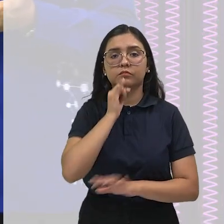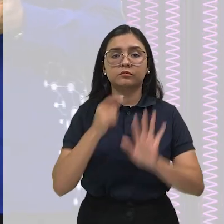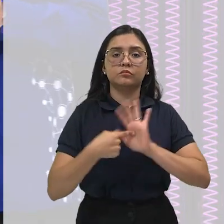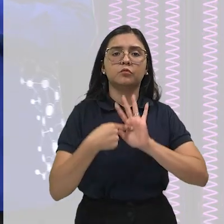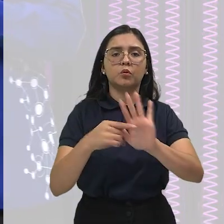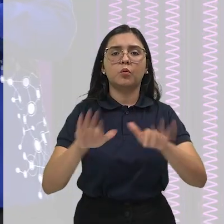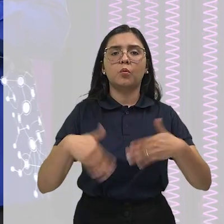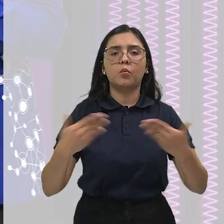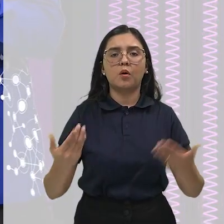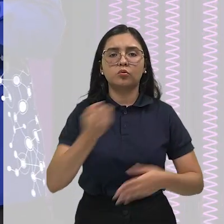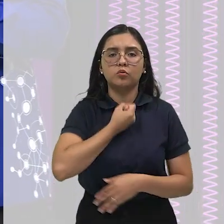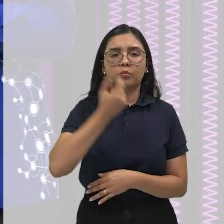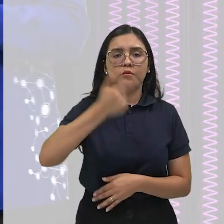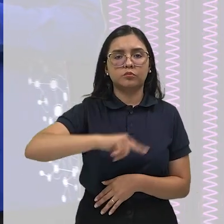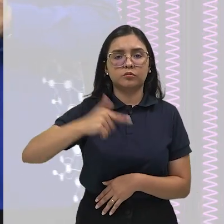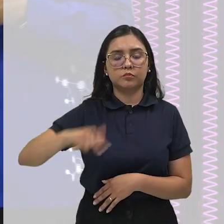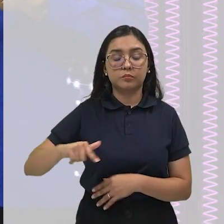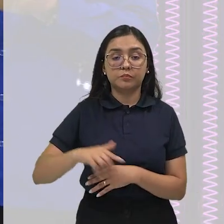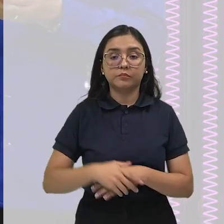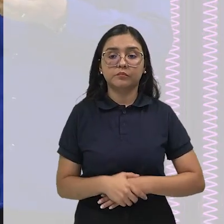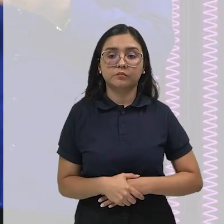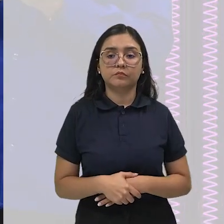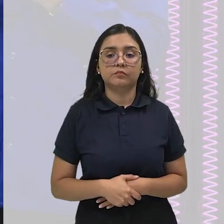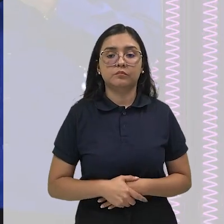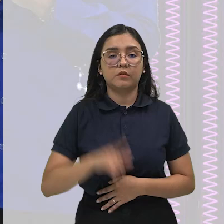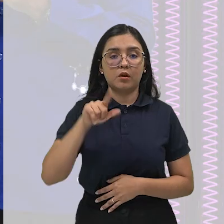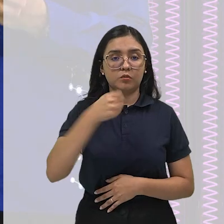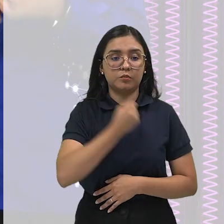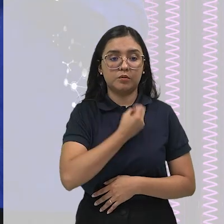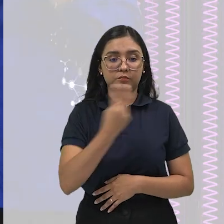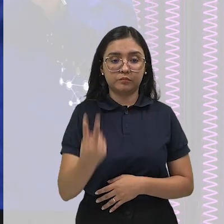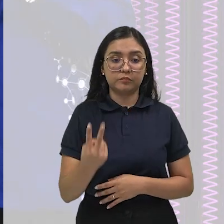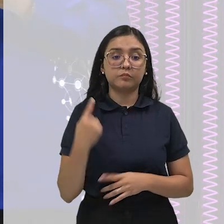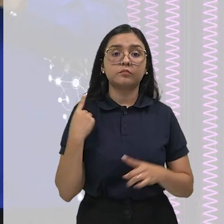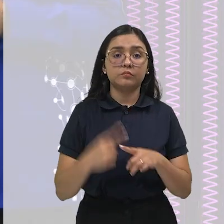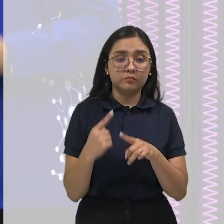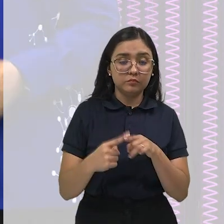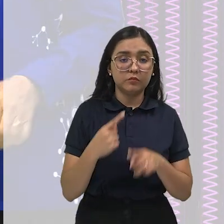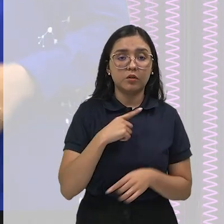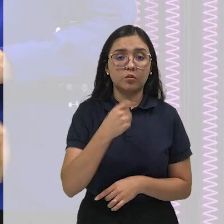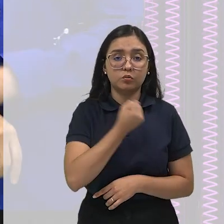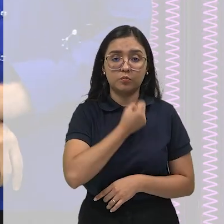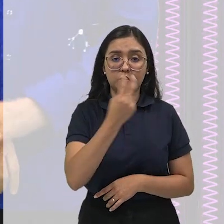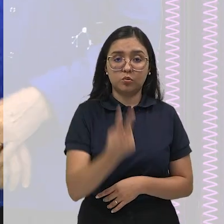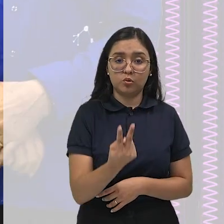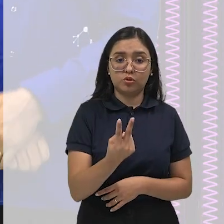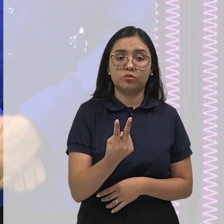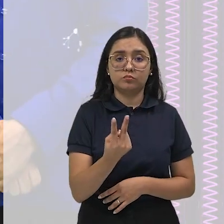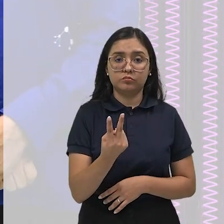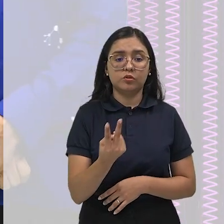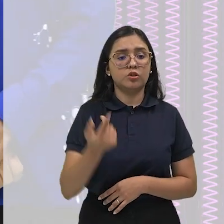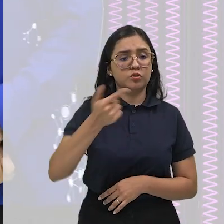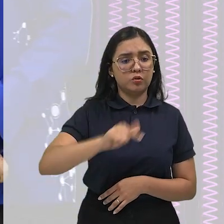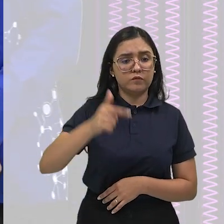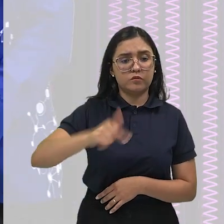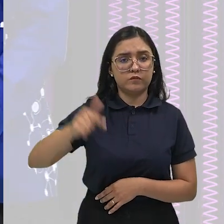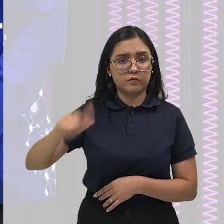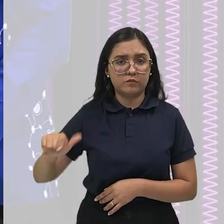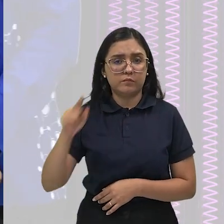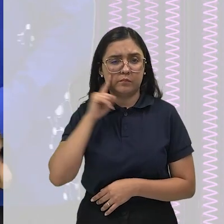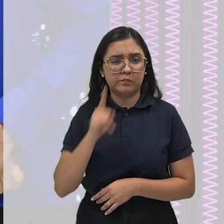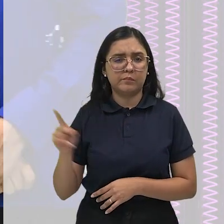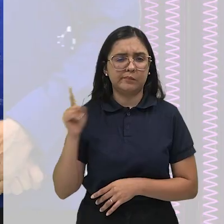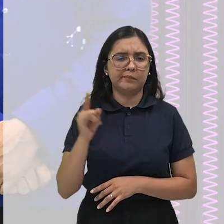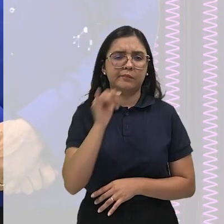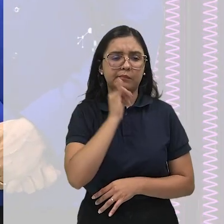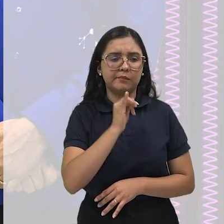o período, certo? É 2, porque é o 2 que está se repetindo. Vamos olhar